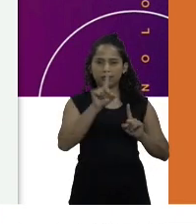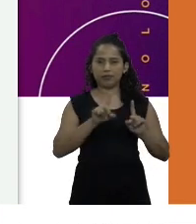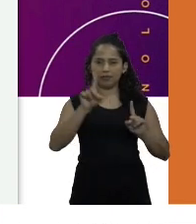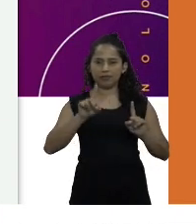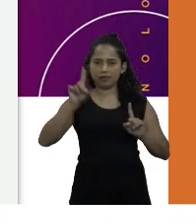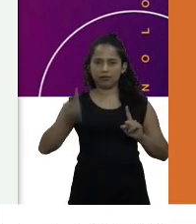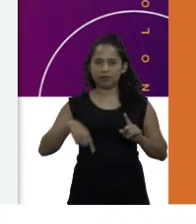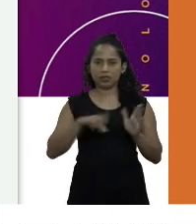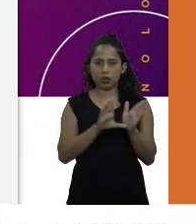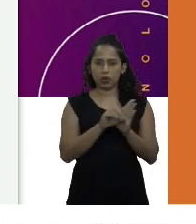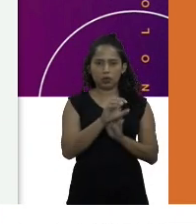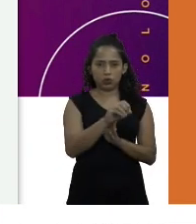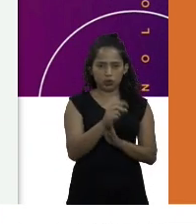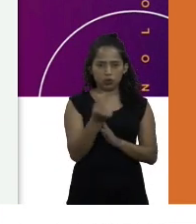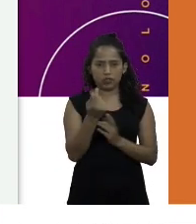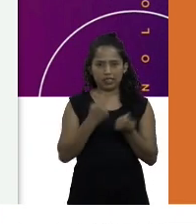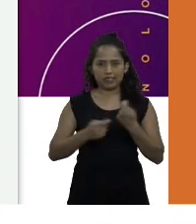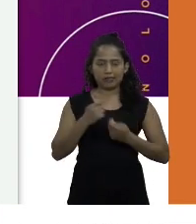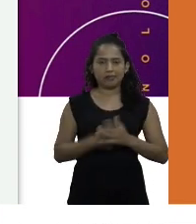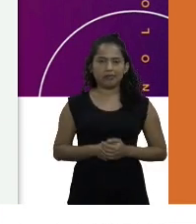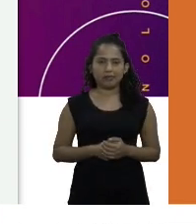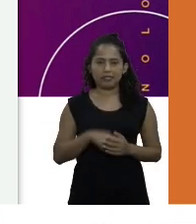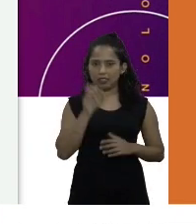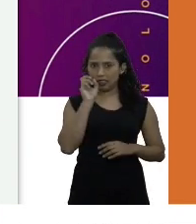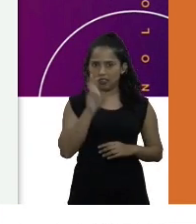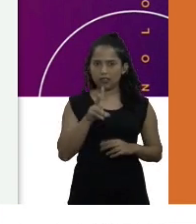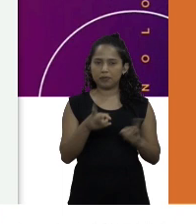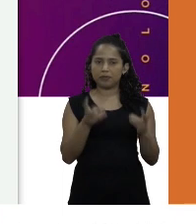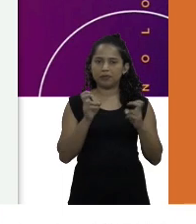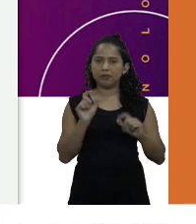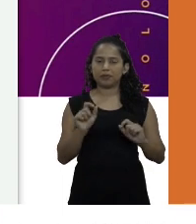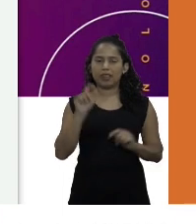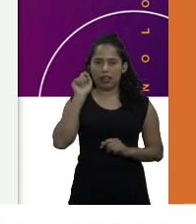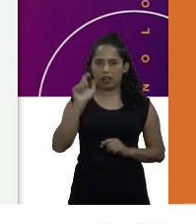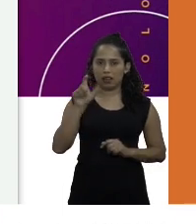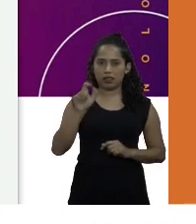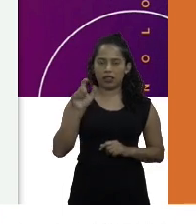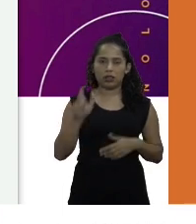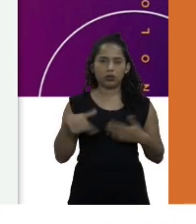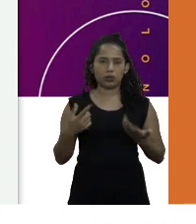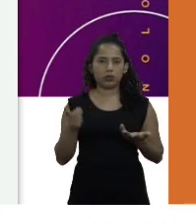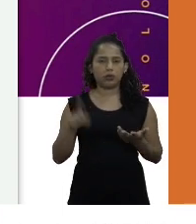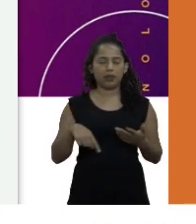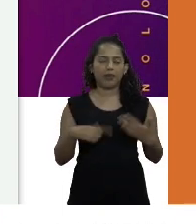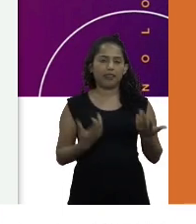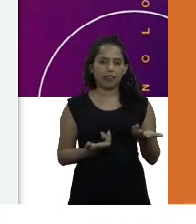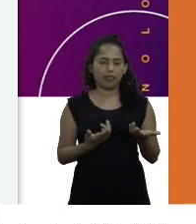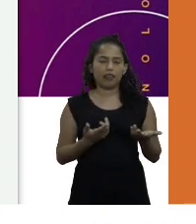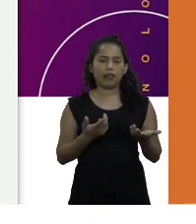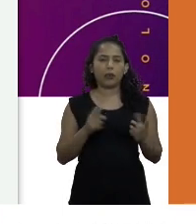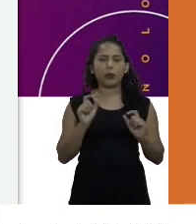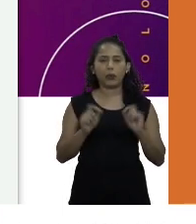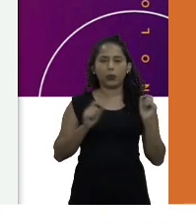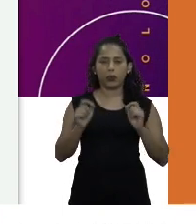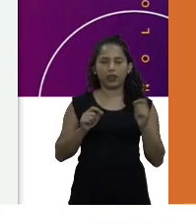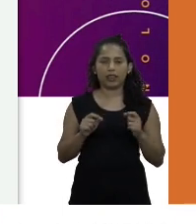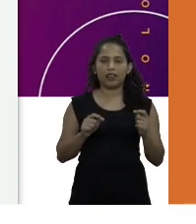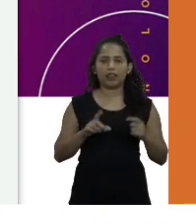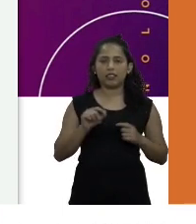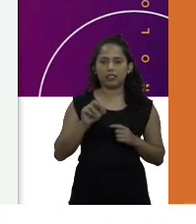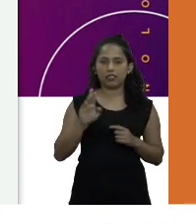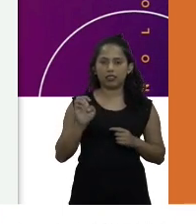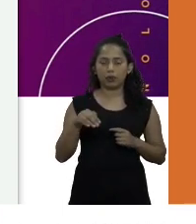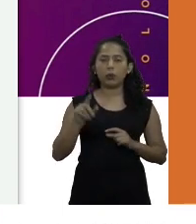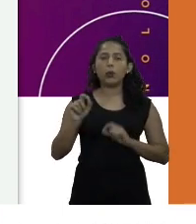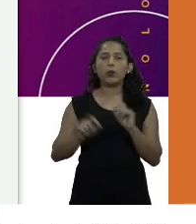Finance, que está na matéria, vocês veem que em azul são os resultados da NetDragon com a IA como